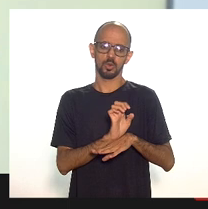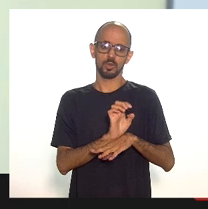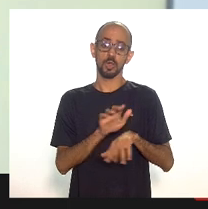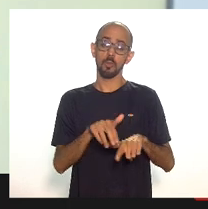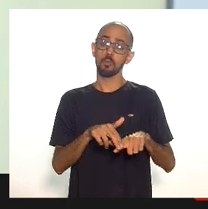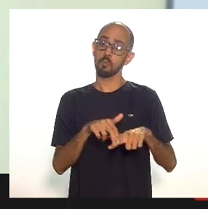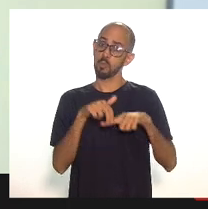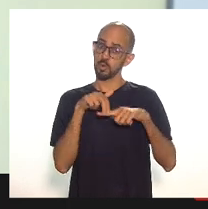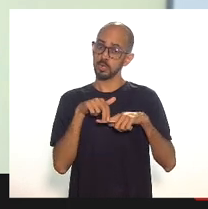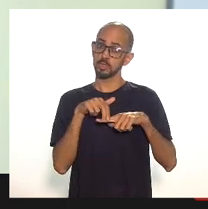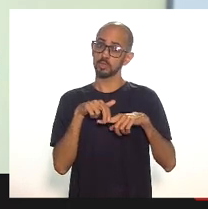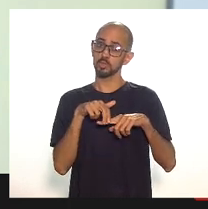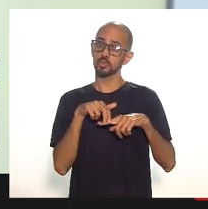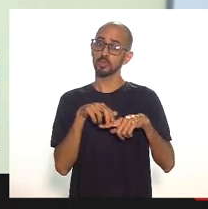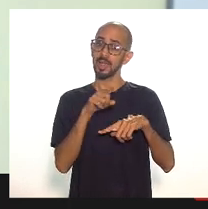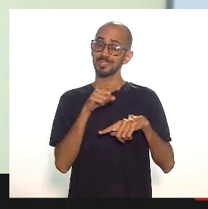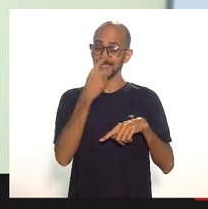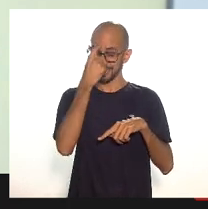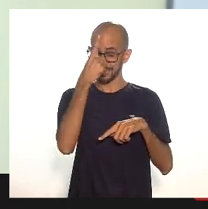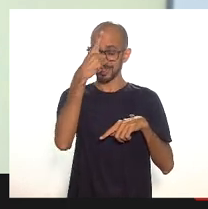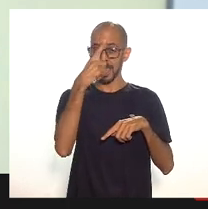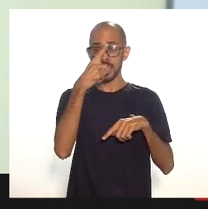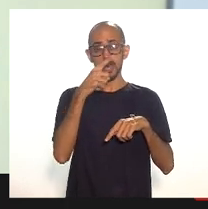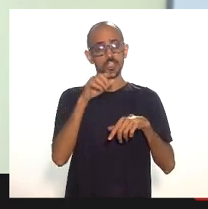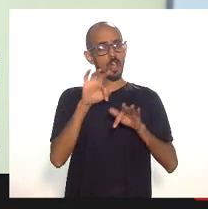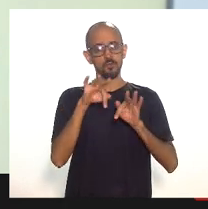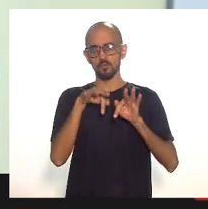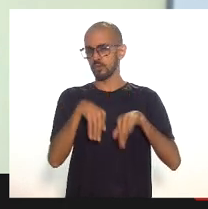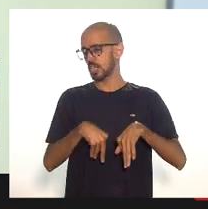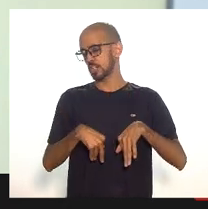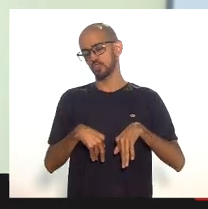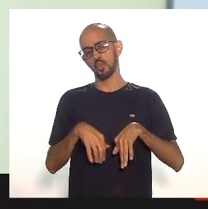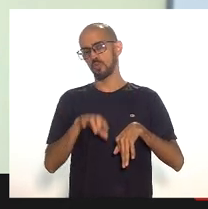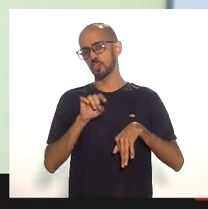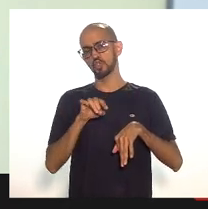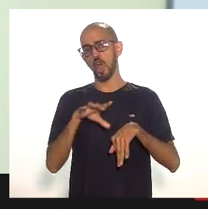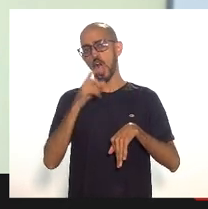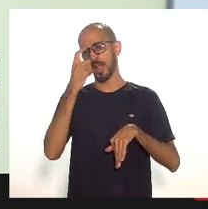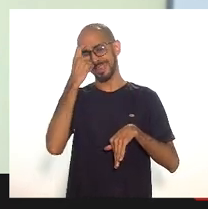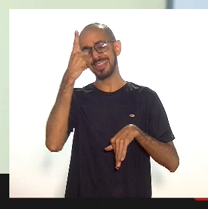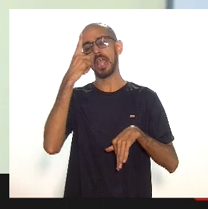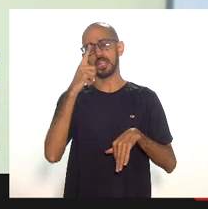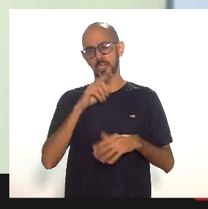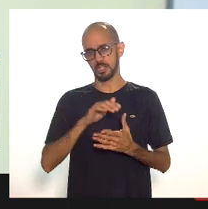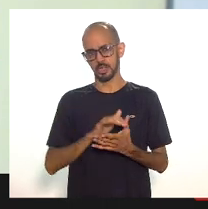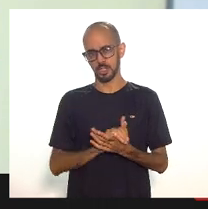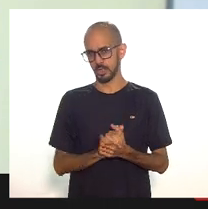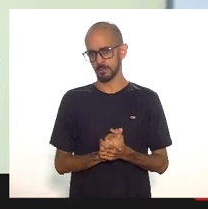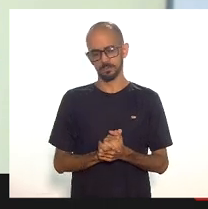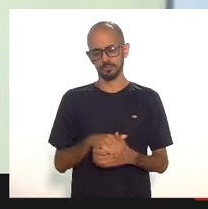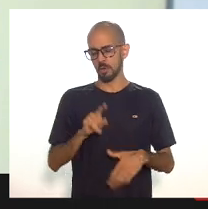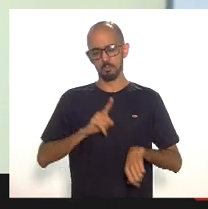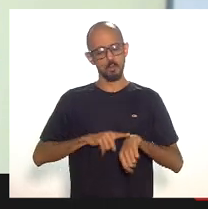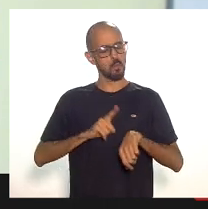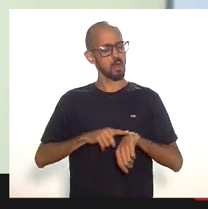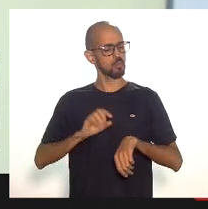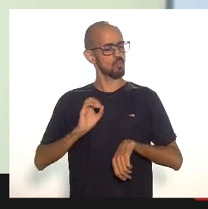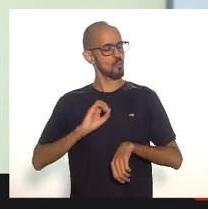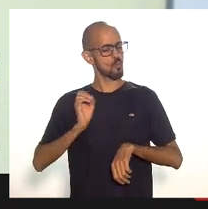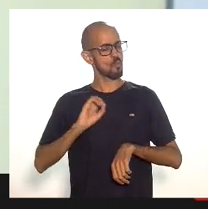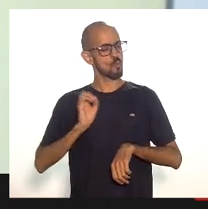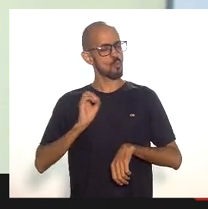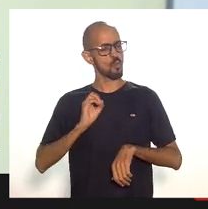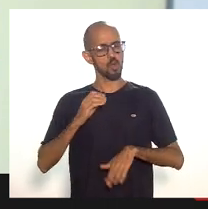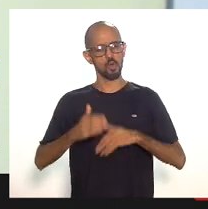essa hipótese, ela morreu na ideia. Morreu na ideia. Ela, em momento algum, ela